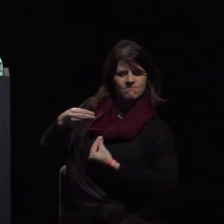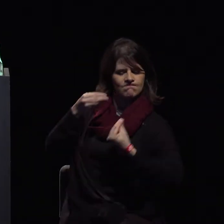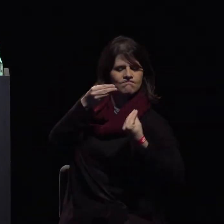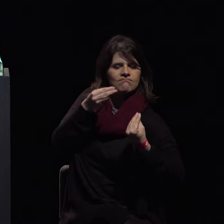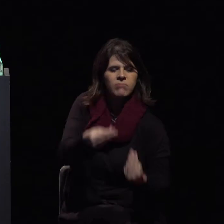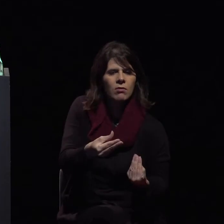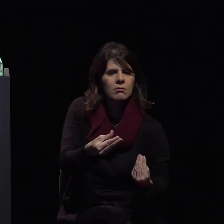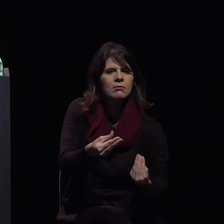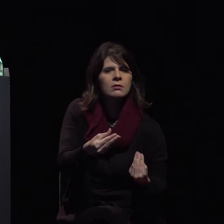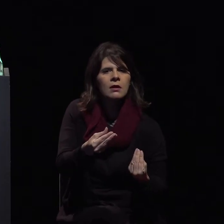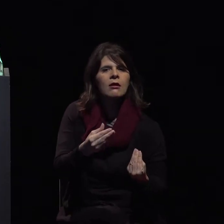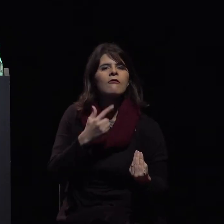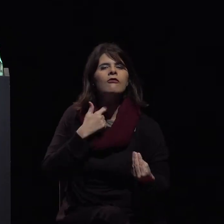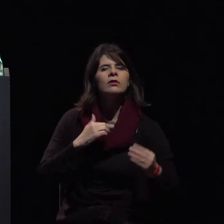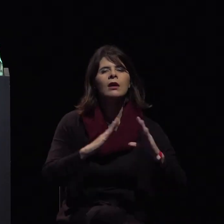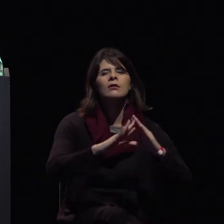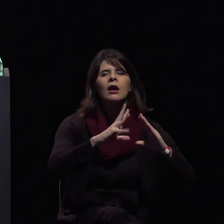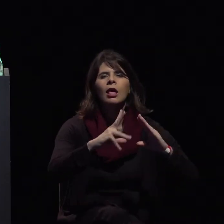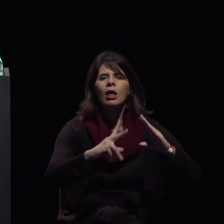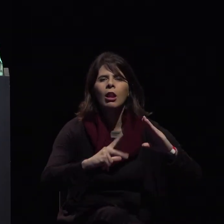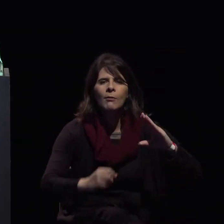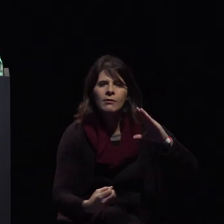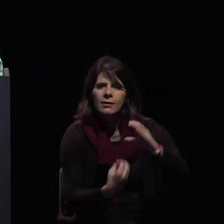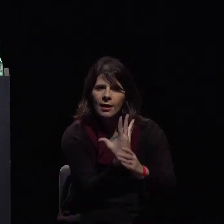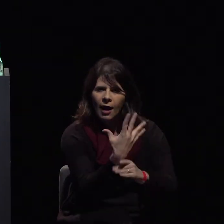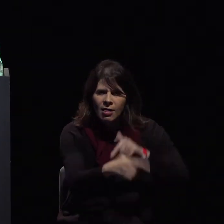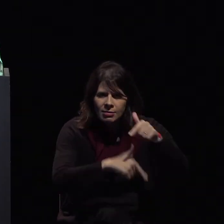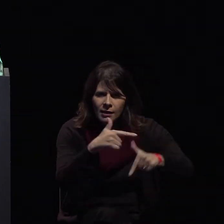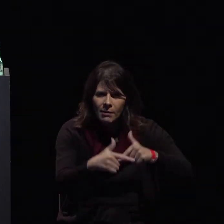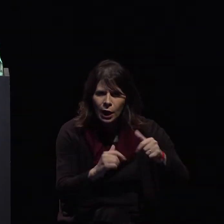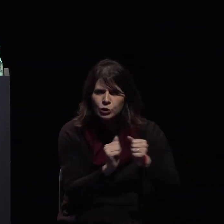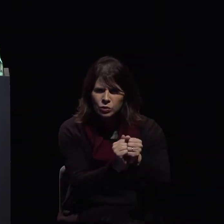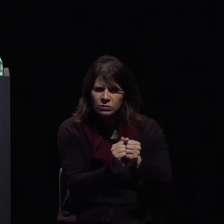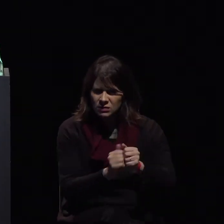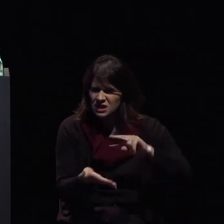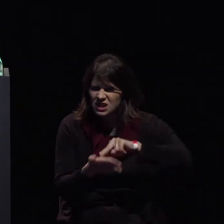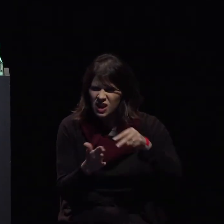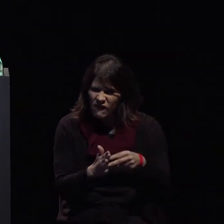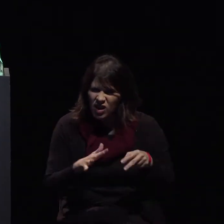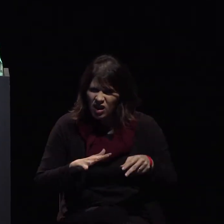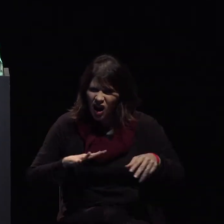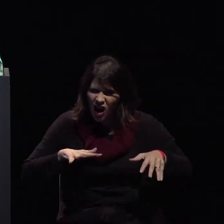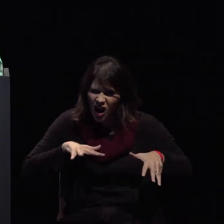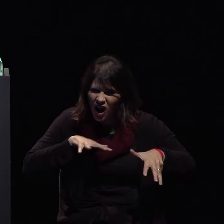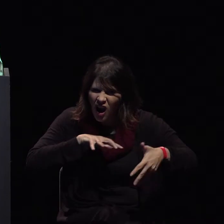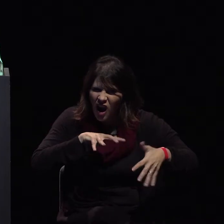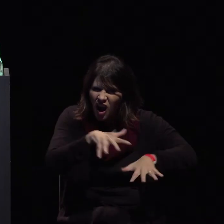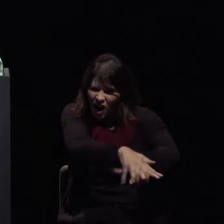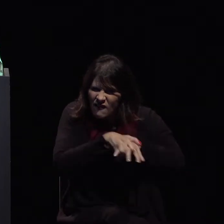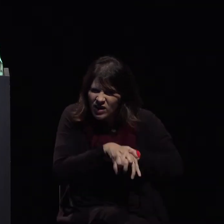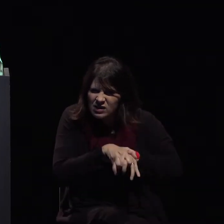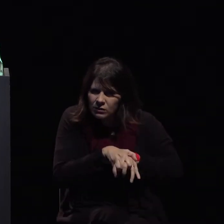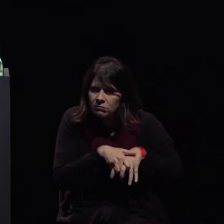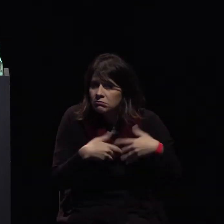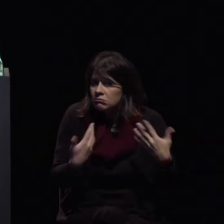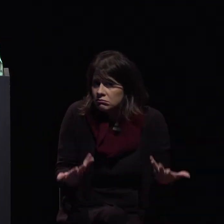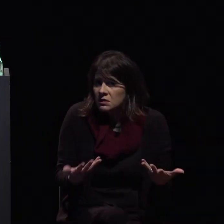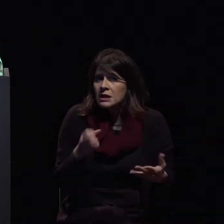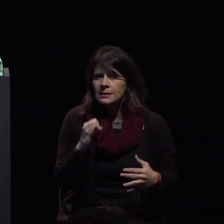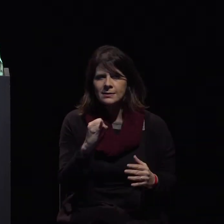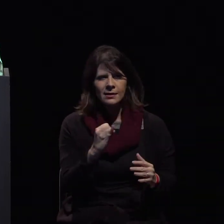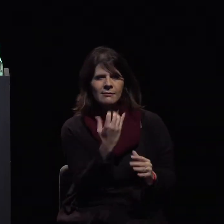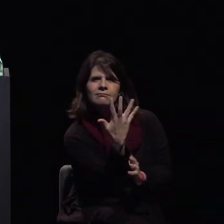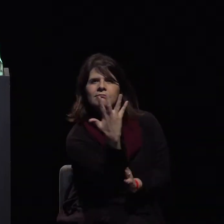trabalhar com seus pares? É invasão se as terras do Senhor cobrem-se de mato, enquanto olhares